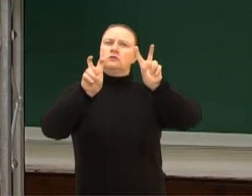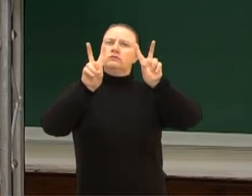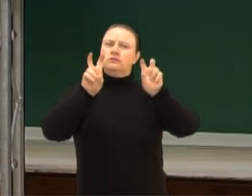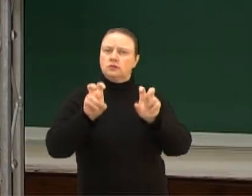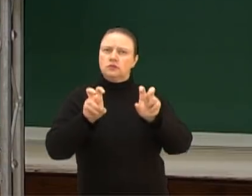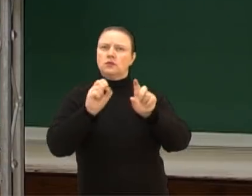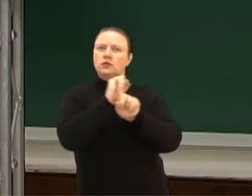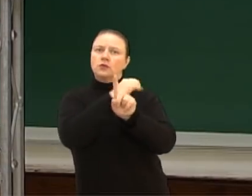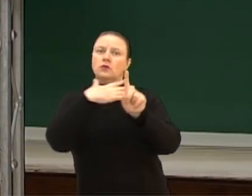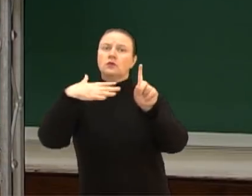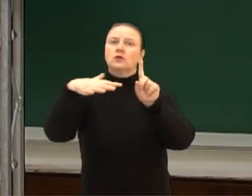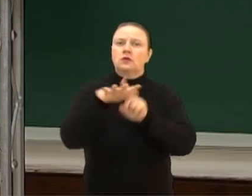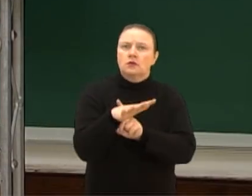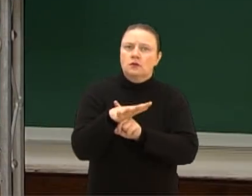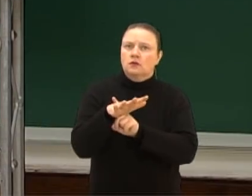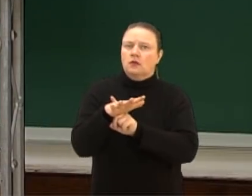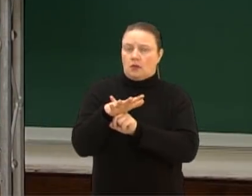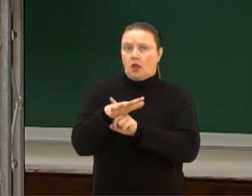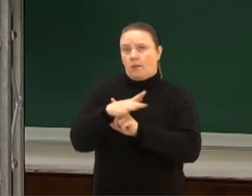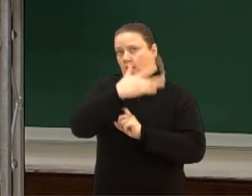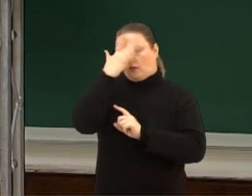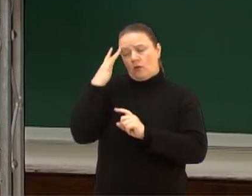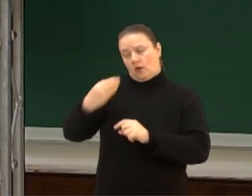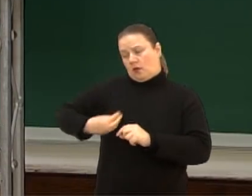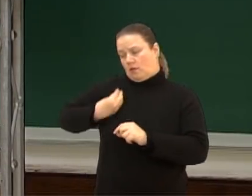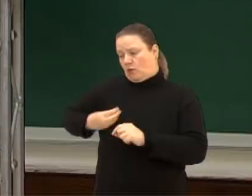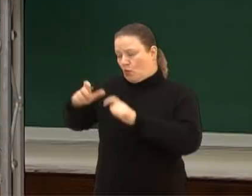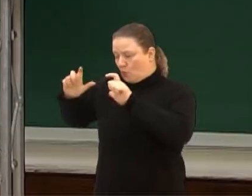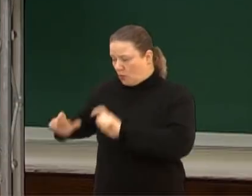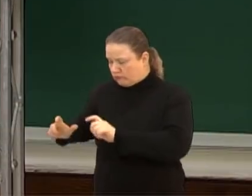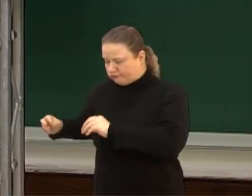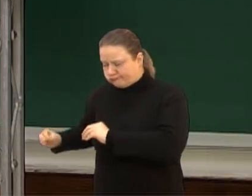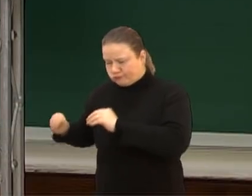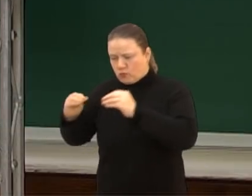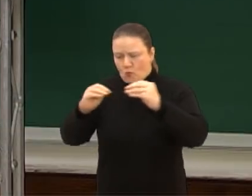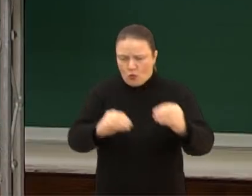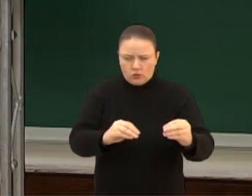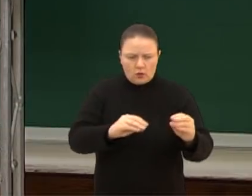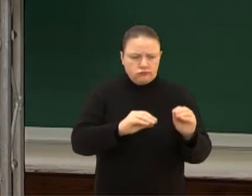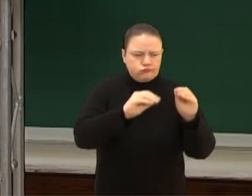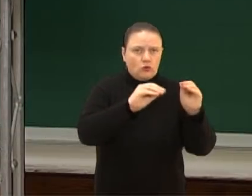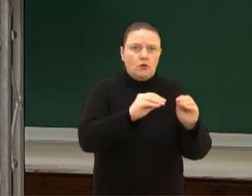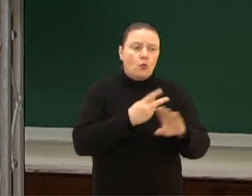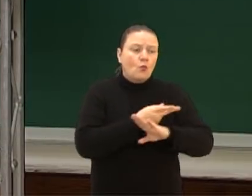tá? A imigração em busca de melhores situações ou melhores